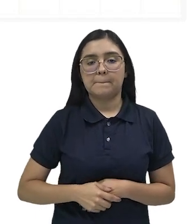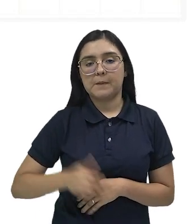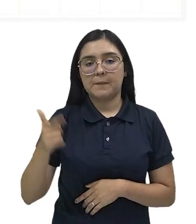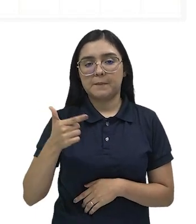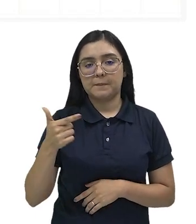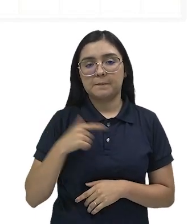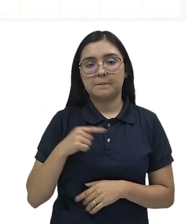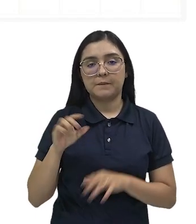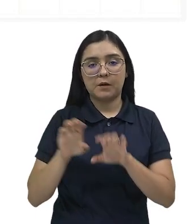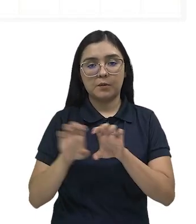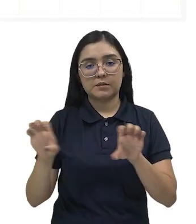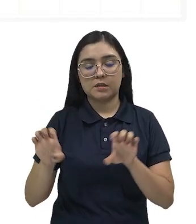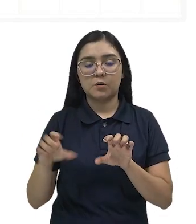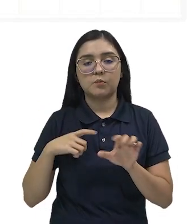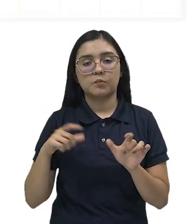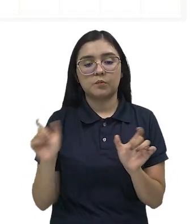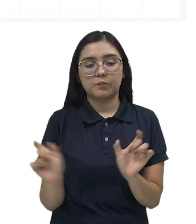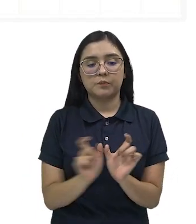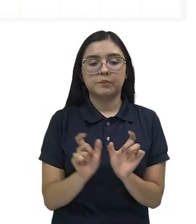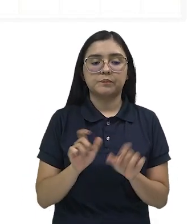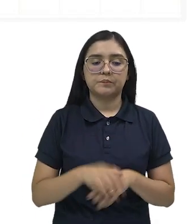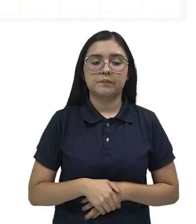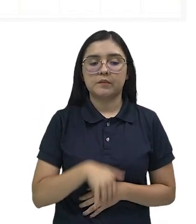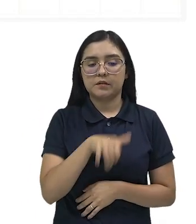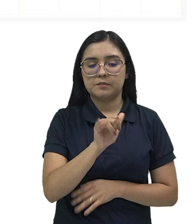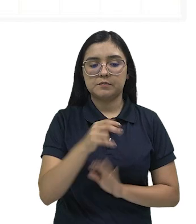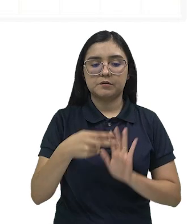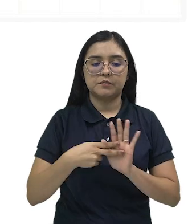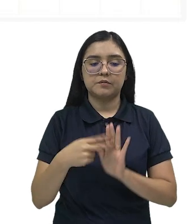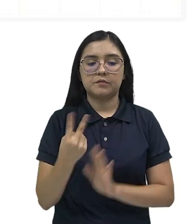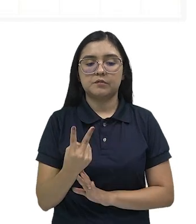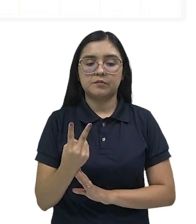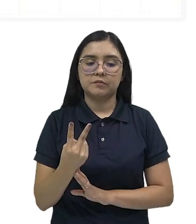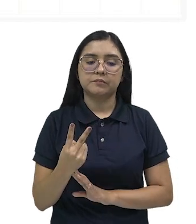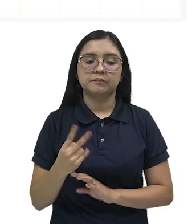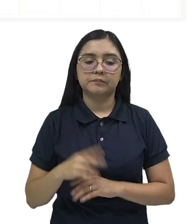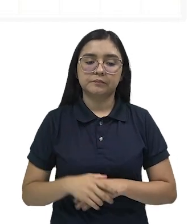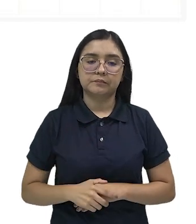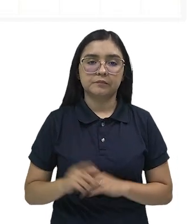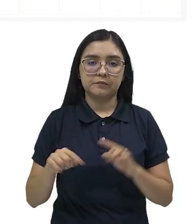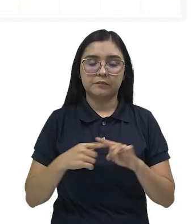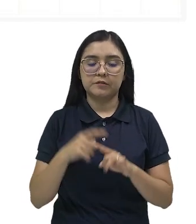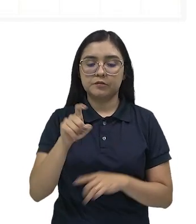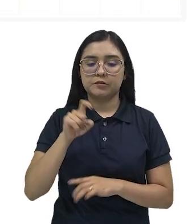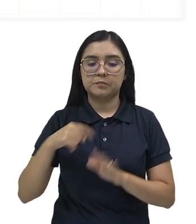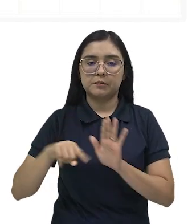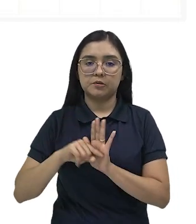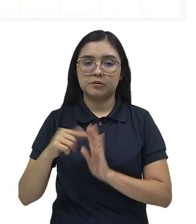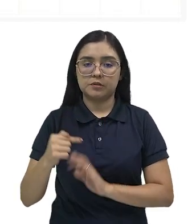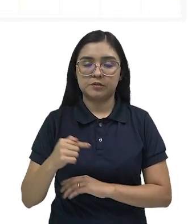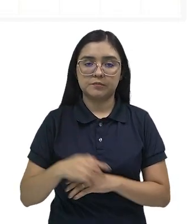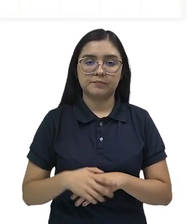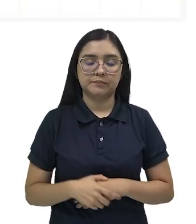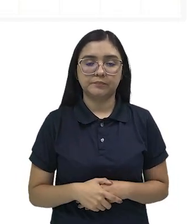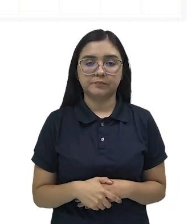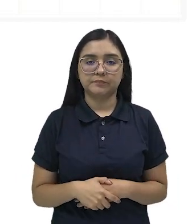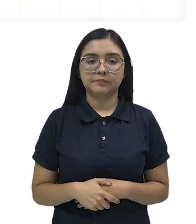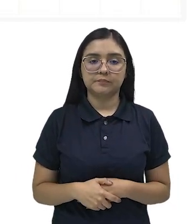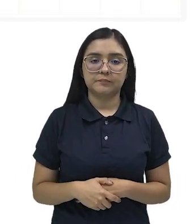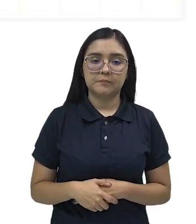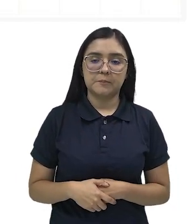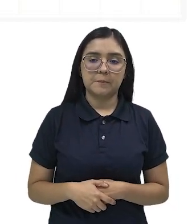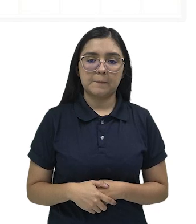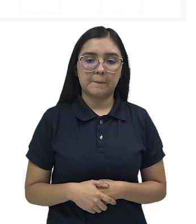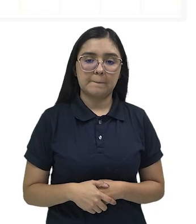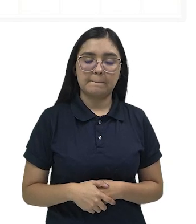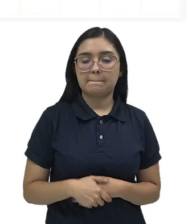ó, que é a segunda, y igual a 2, que multiplica x menos 7. Está aí